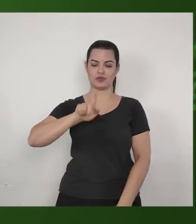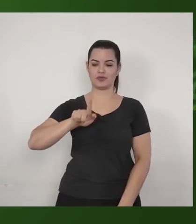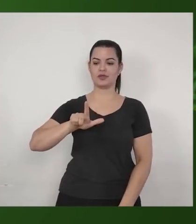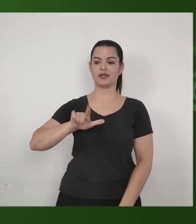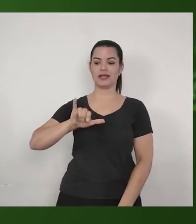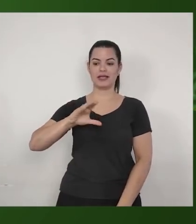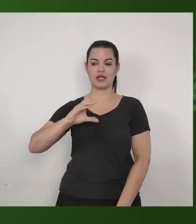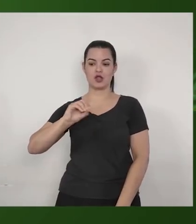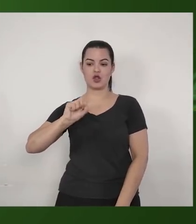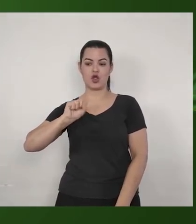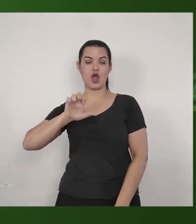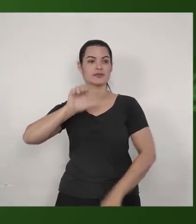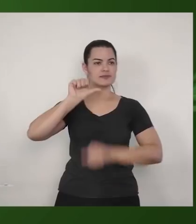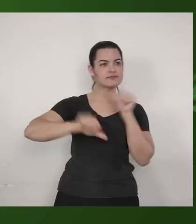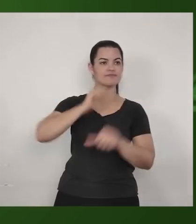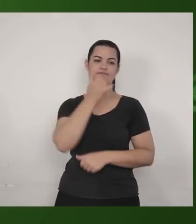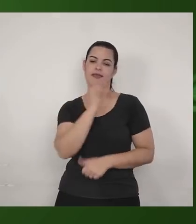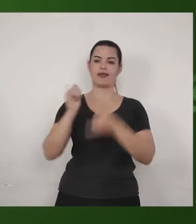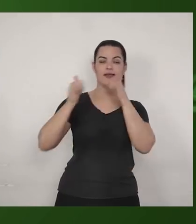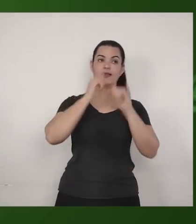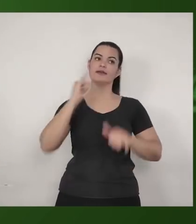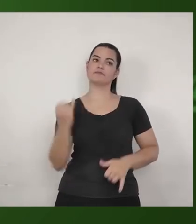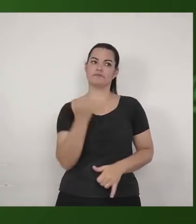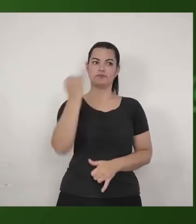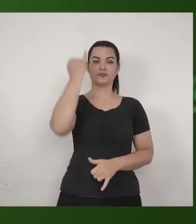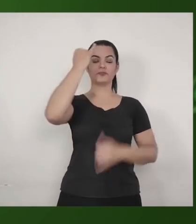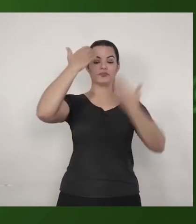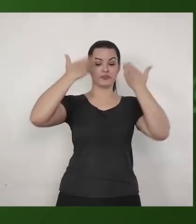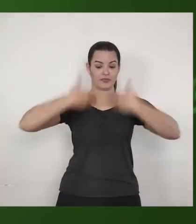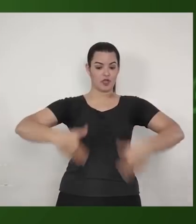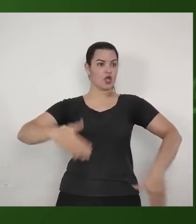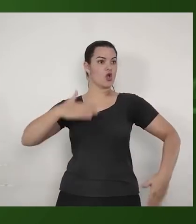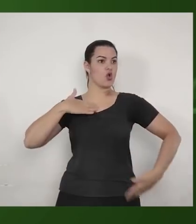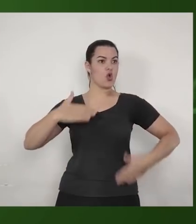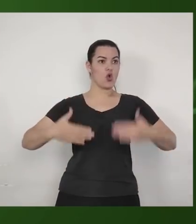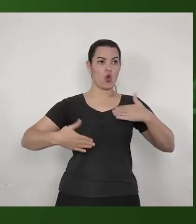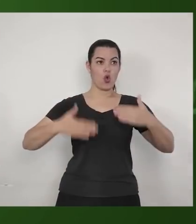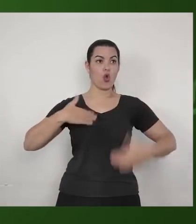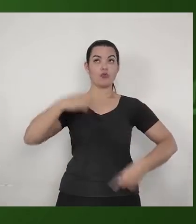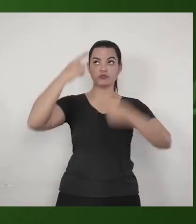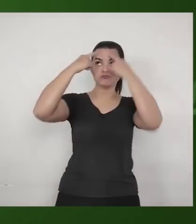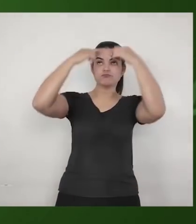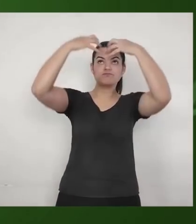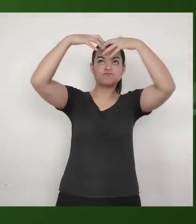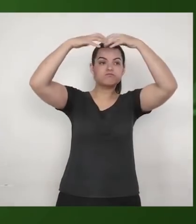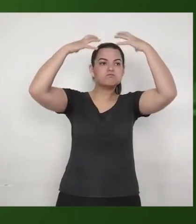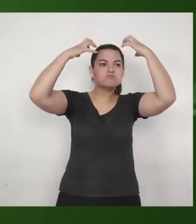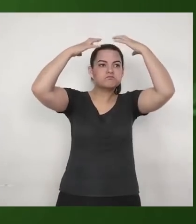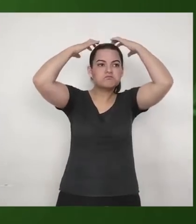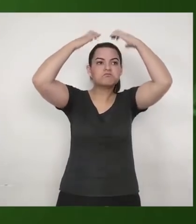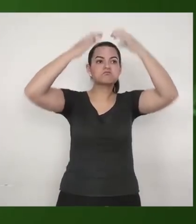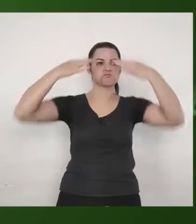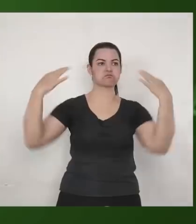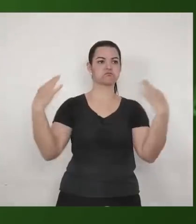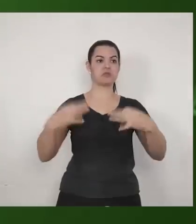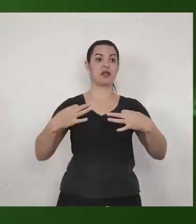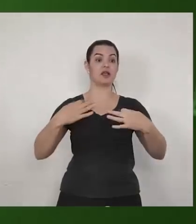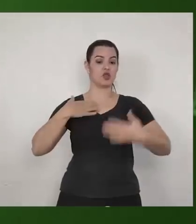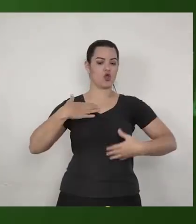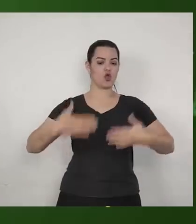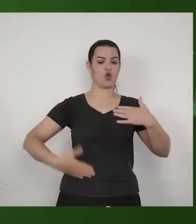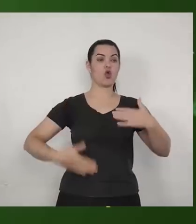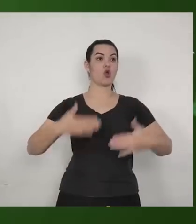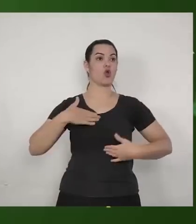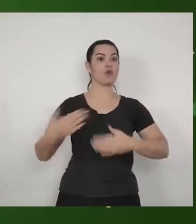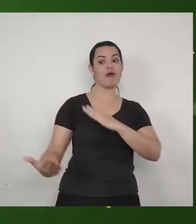fonte de energia. Ela é muito importante para o funcionamento do nosso cérebro e do nosso corpo. É ela que deixa